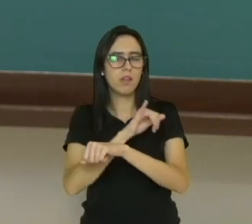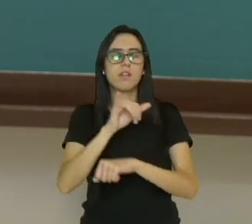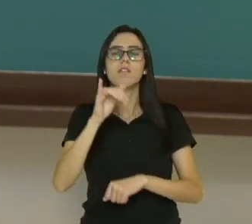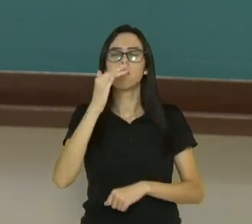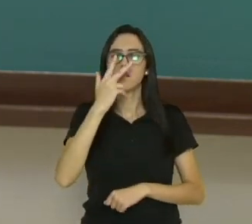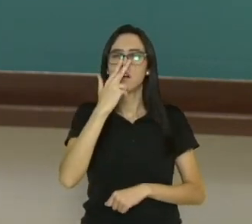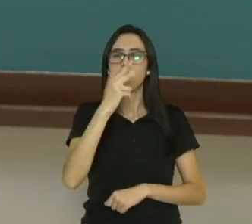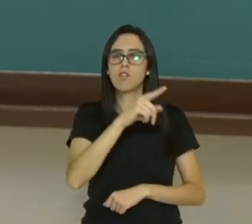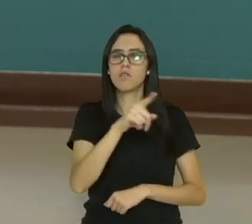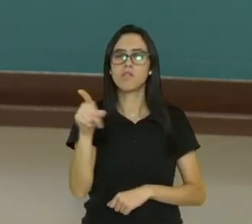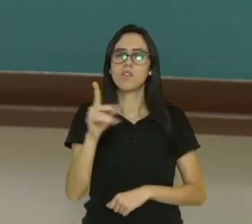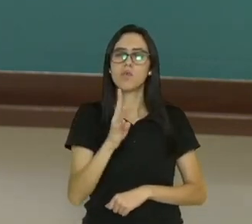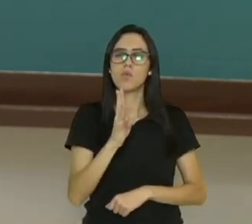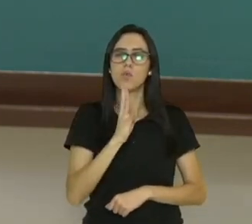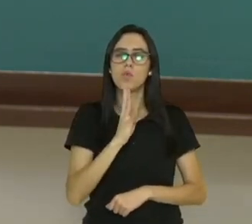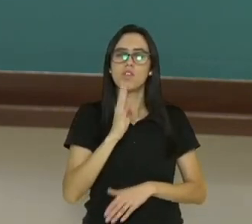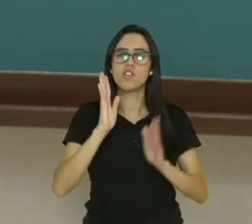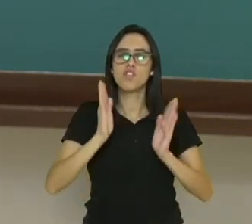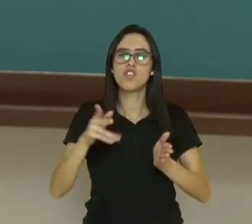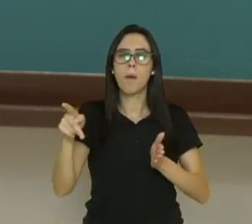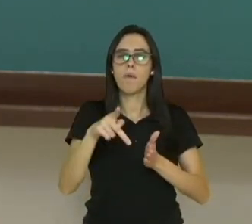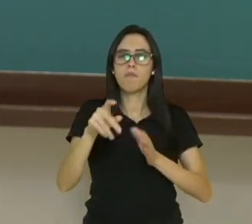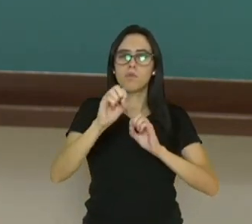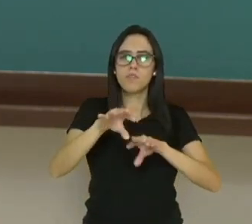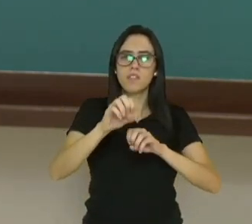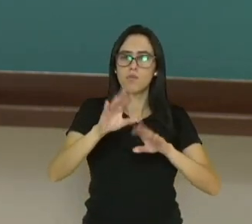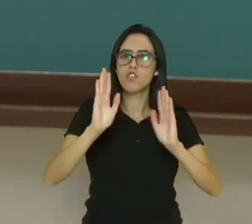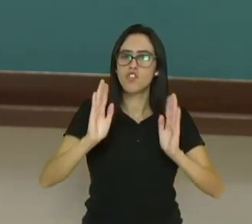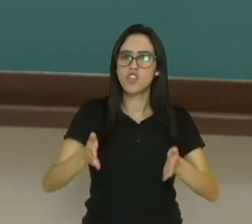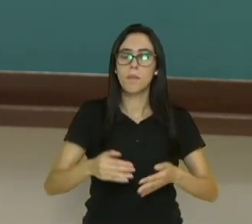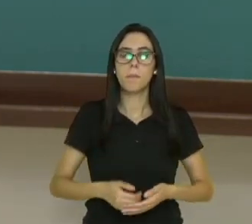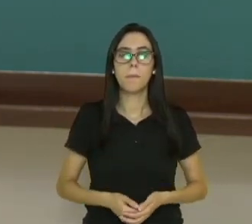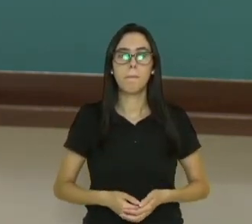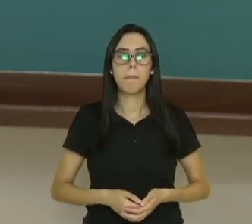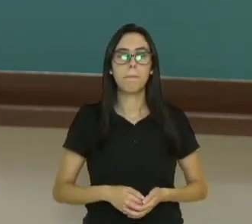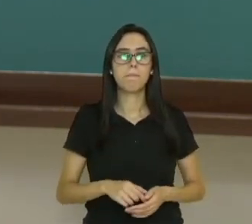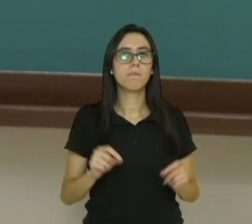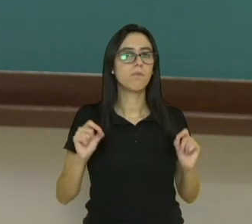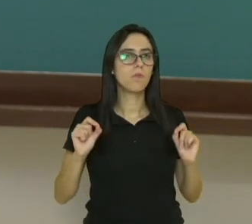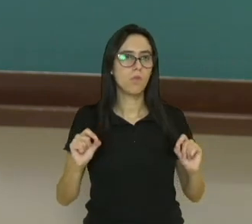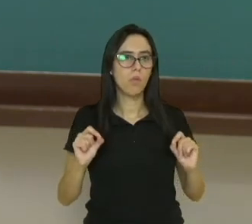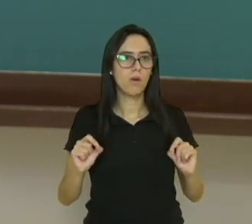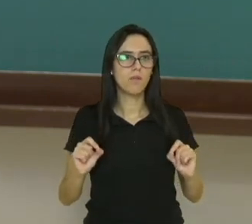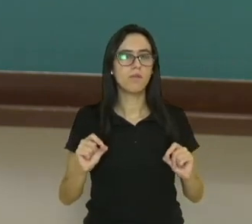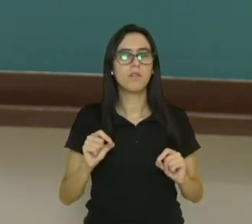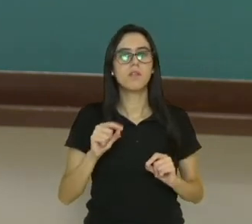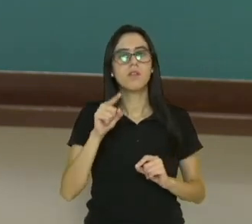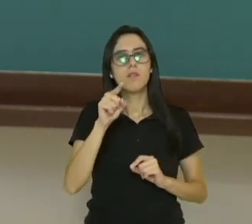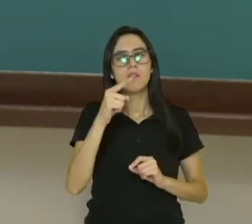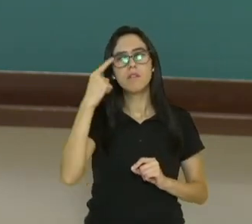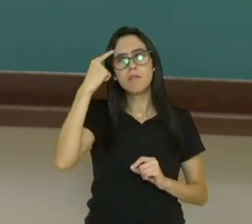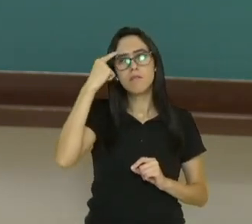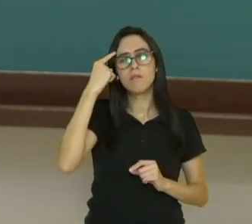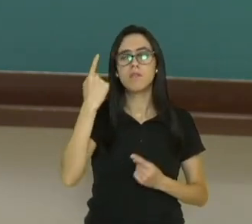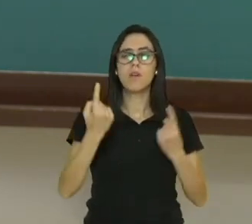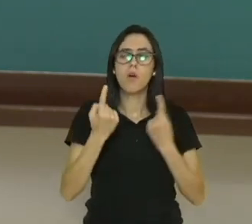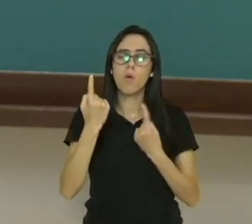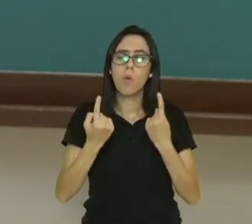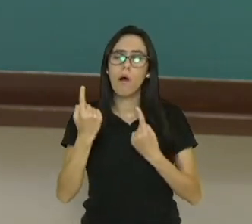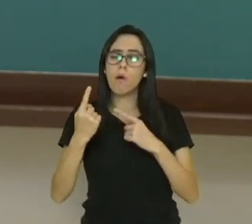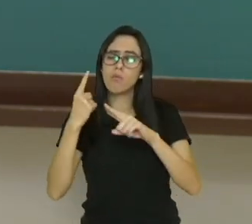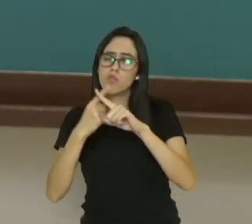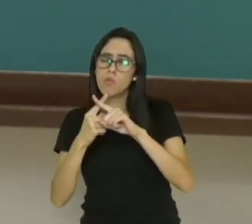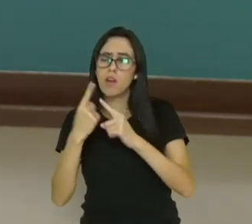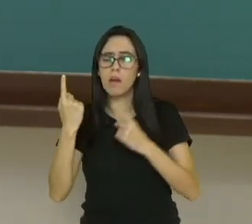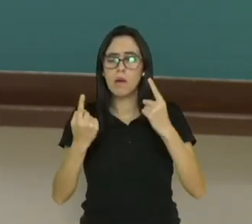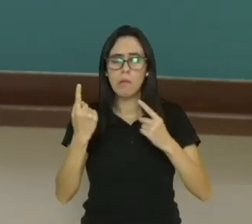os professores de vocês, que é o seguinte: eu não fico mais tentando ver por quanto eu multiplico ou divido, eu